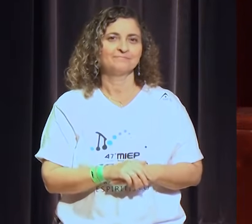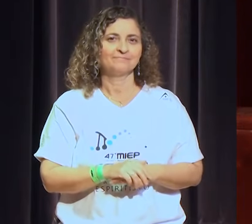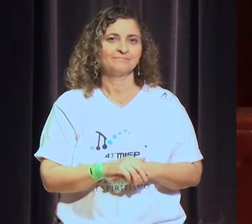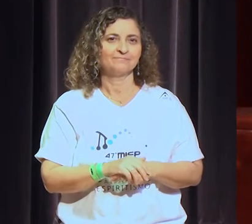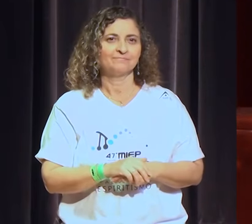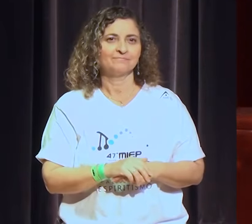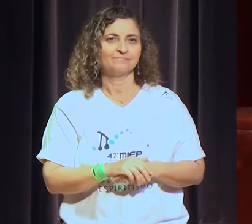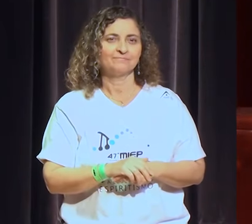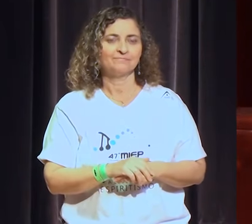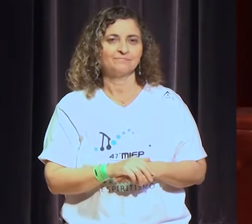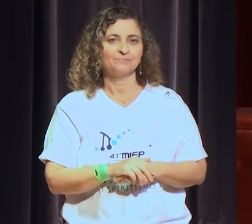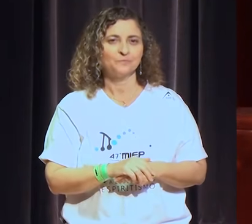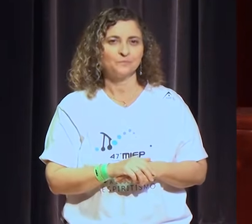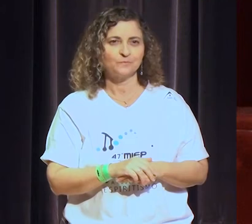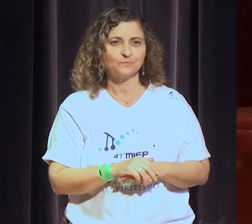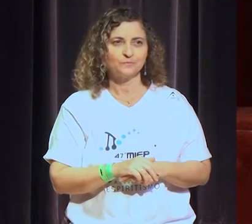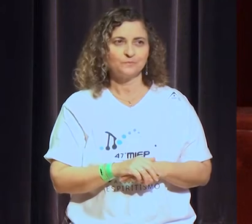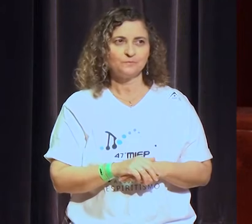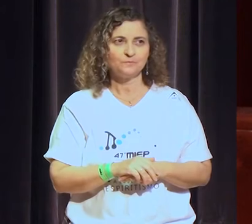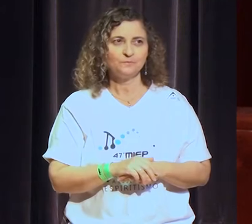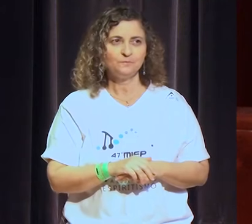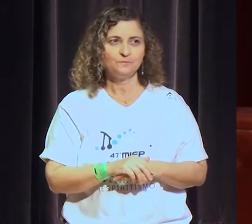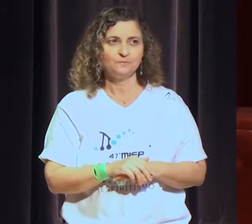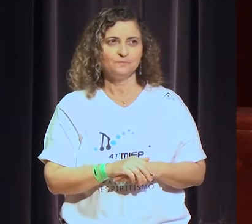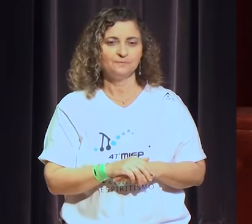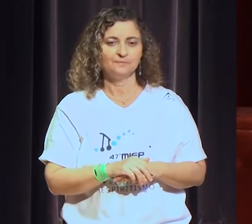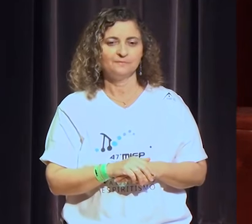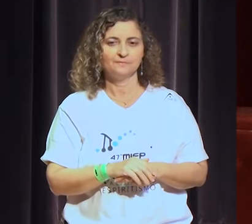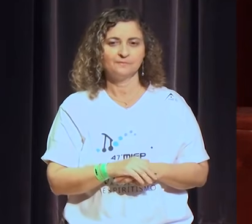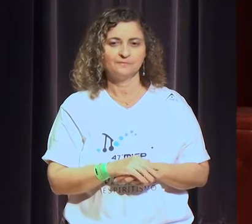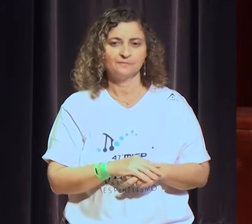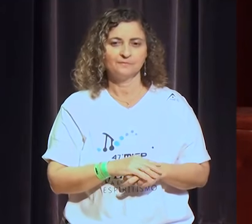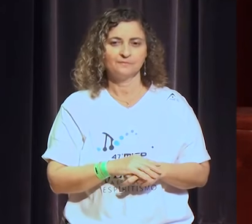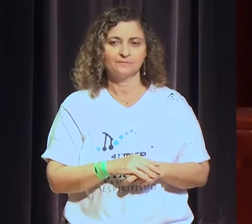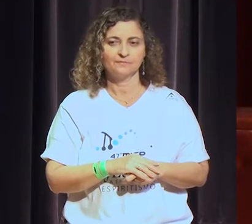Tinha uma pedra no meio do caminho.